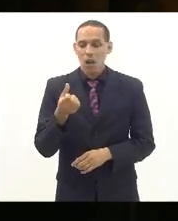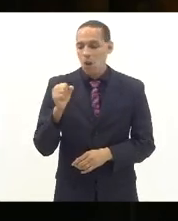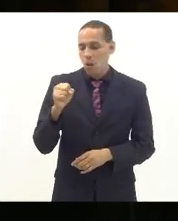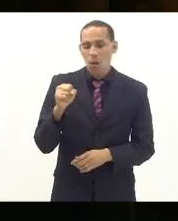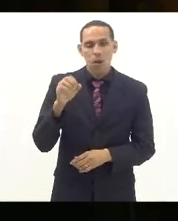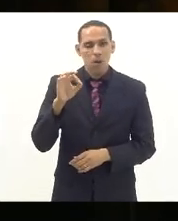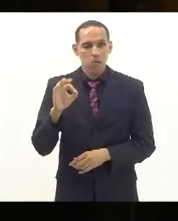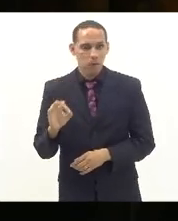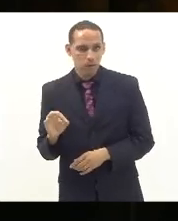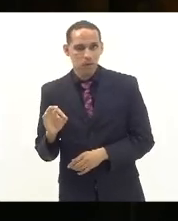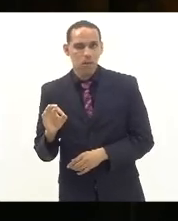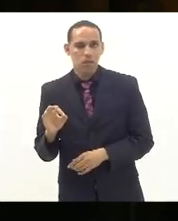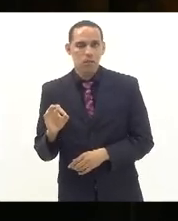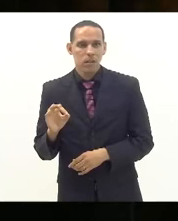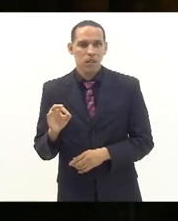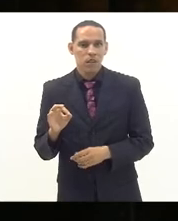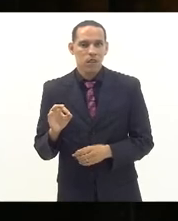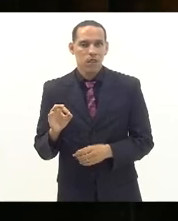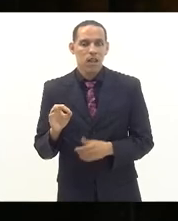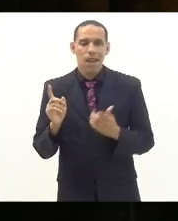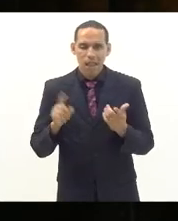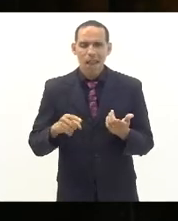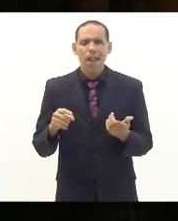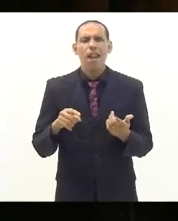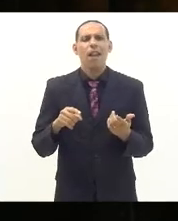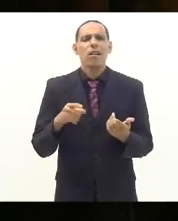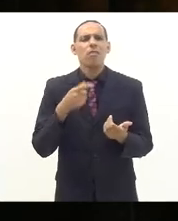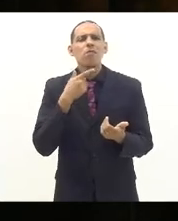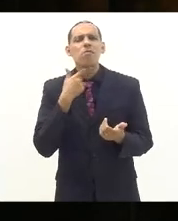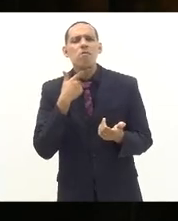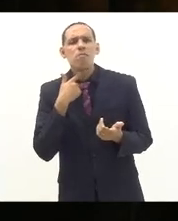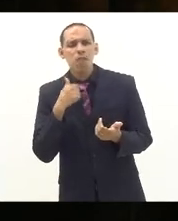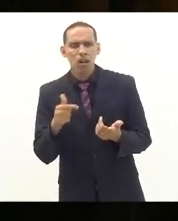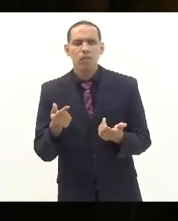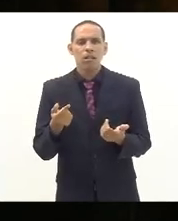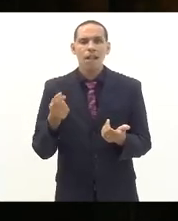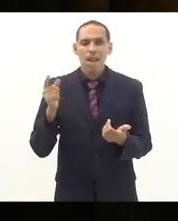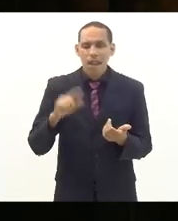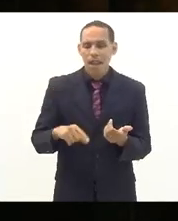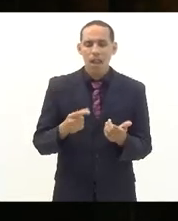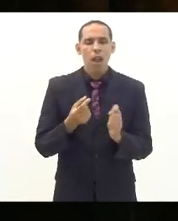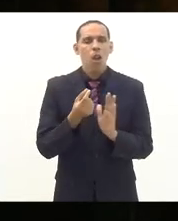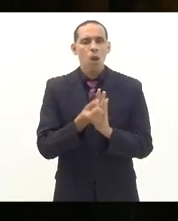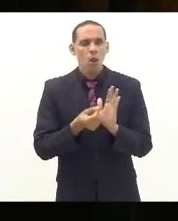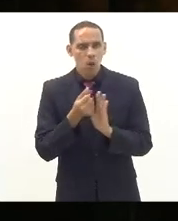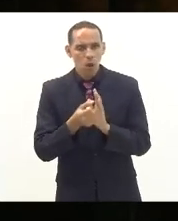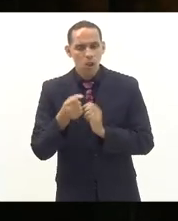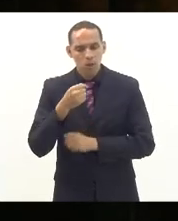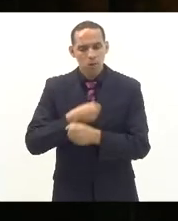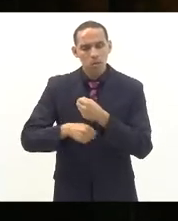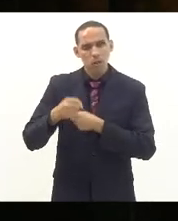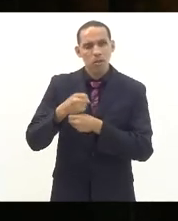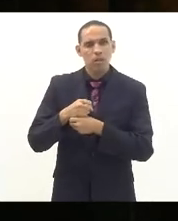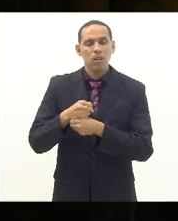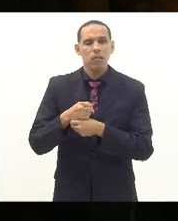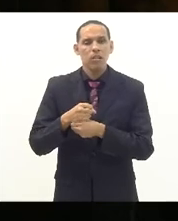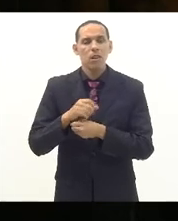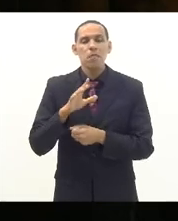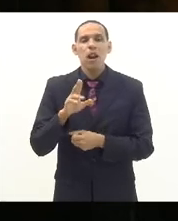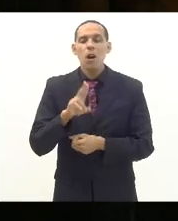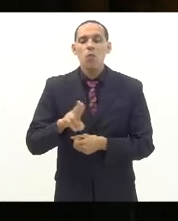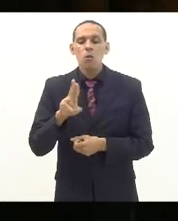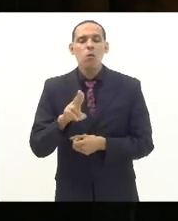oito por cento daquilo que era a carta de intenção daquilo que estava no orçamento do ano passado foram